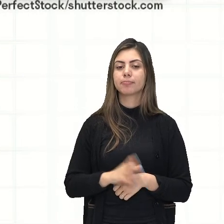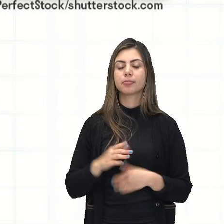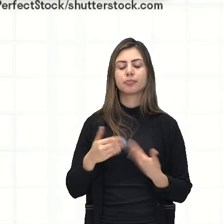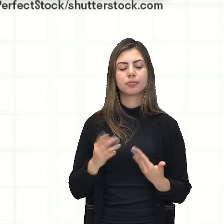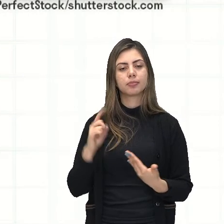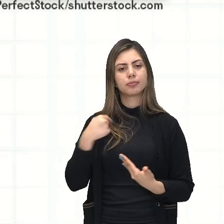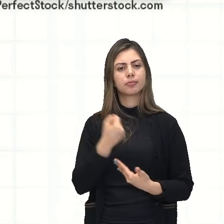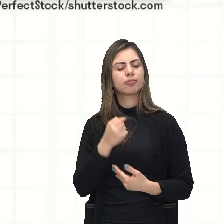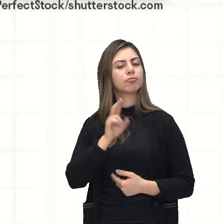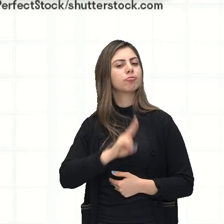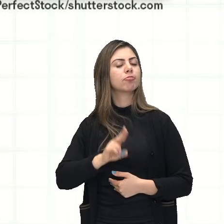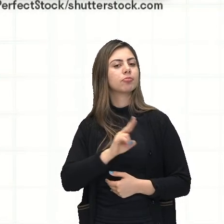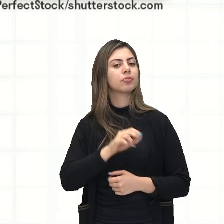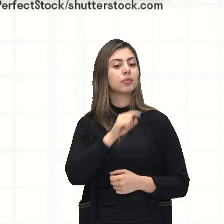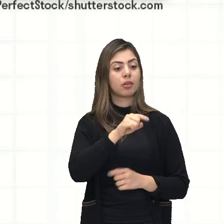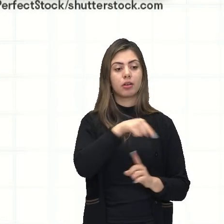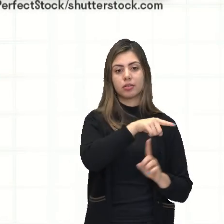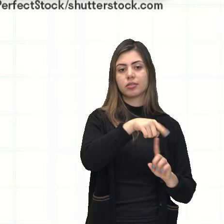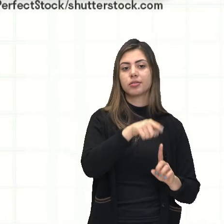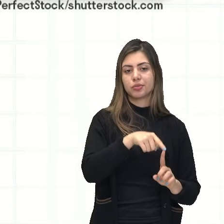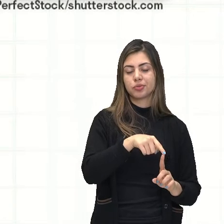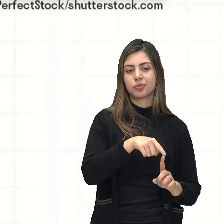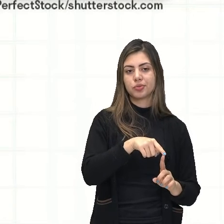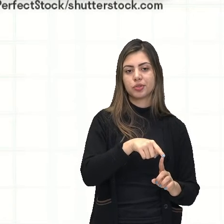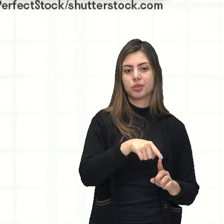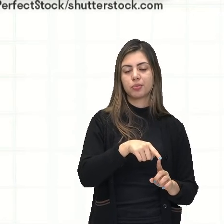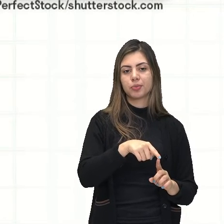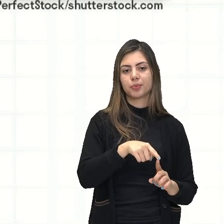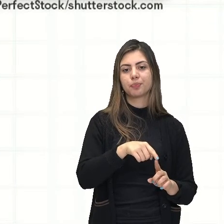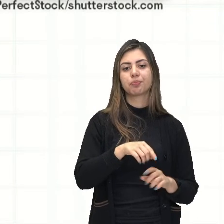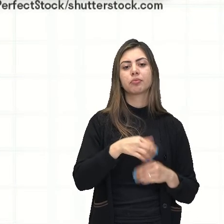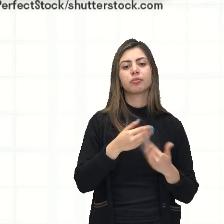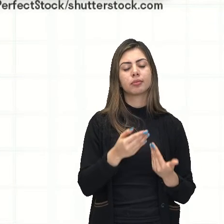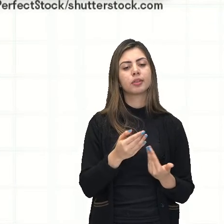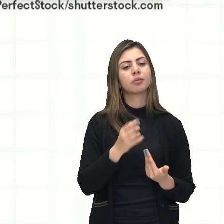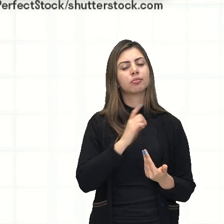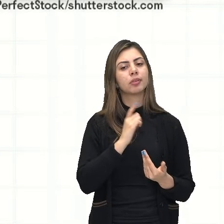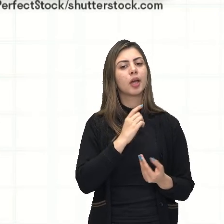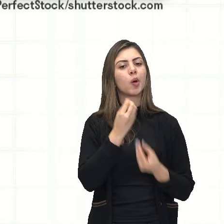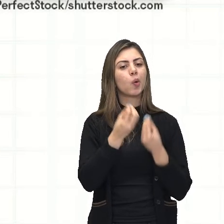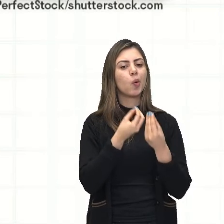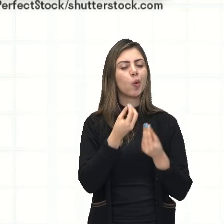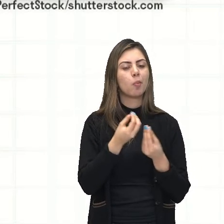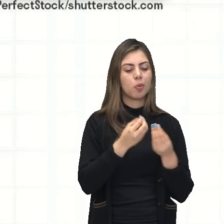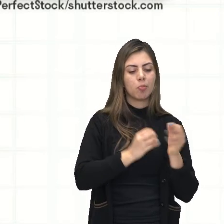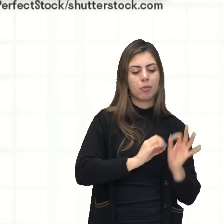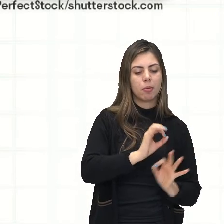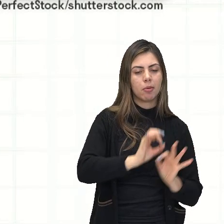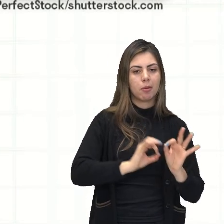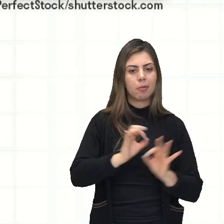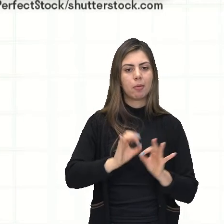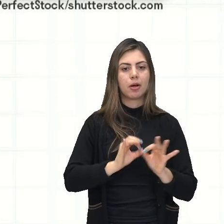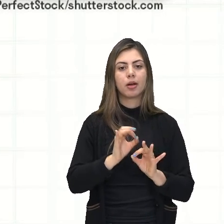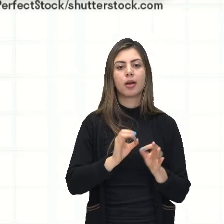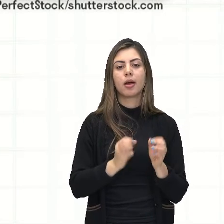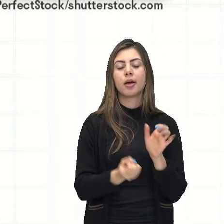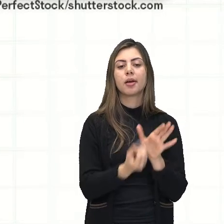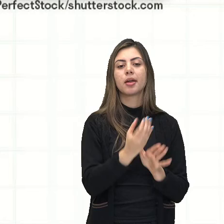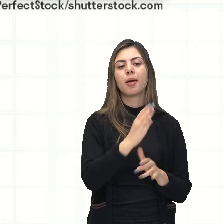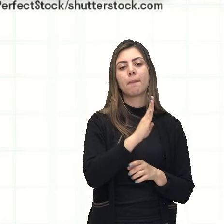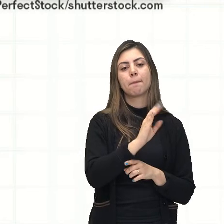utilizamos esse combustível, os biocombustíveis, que são produzidos a partir de biomassa, que é